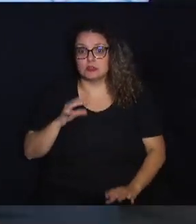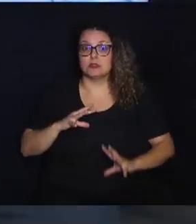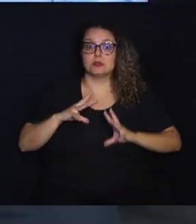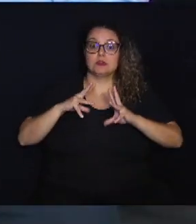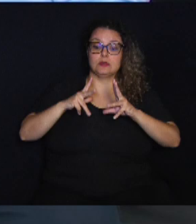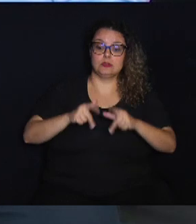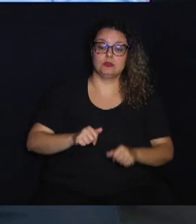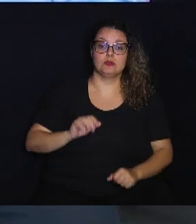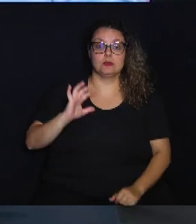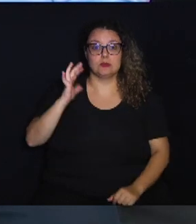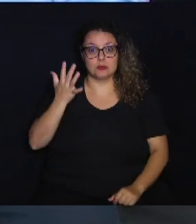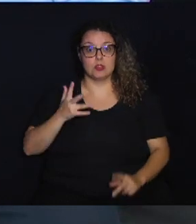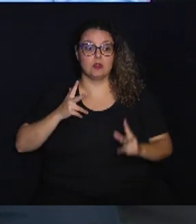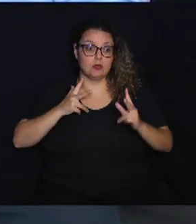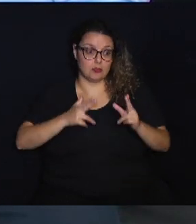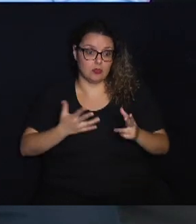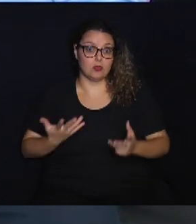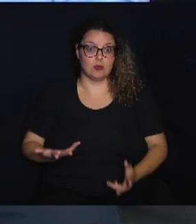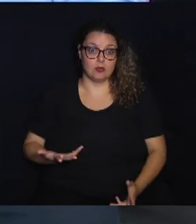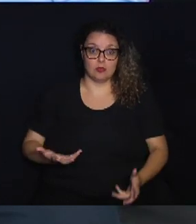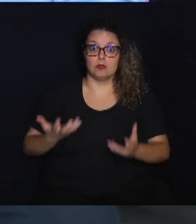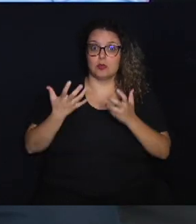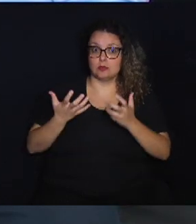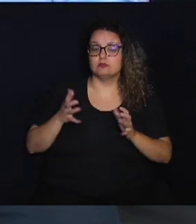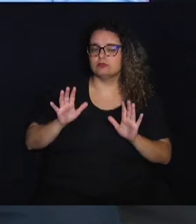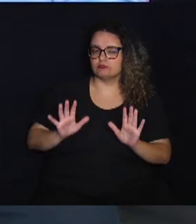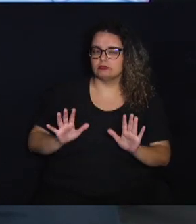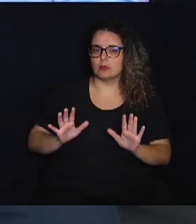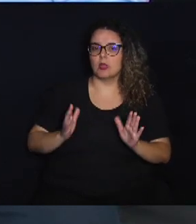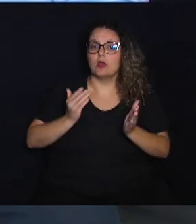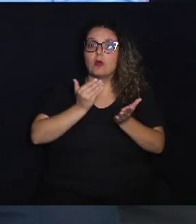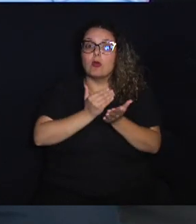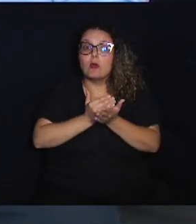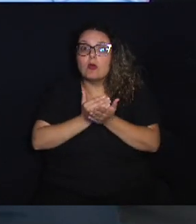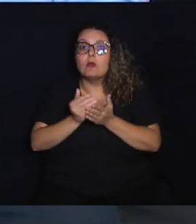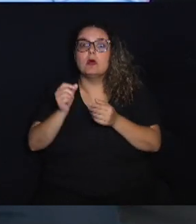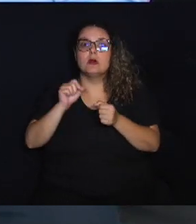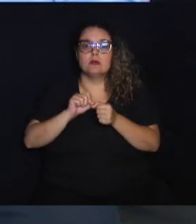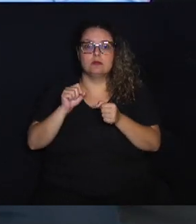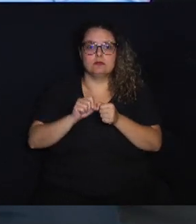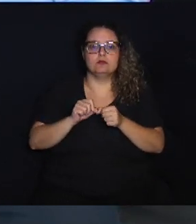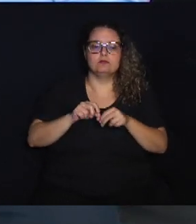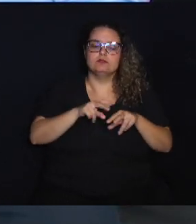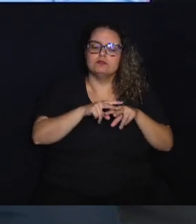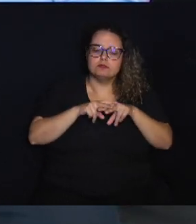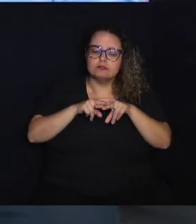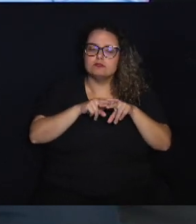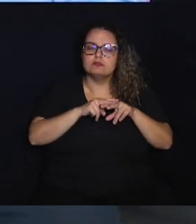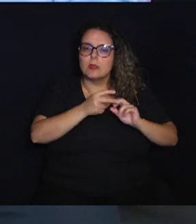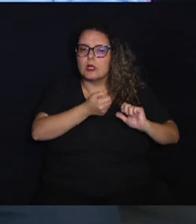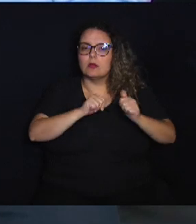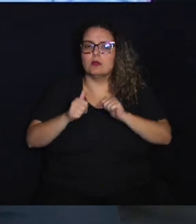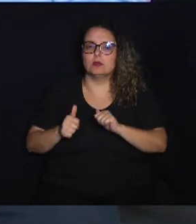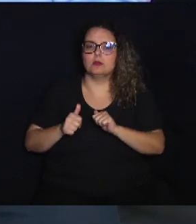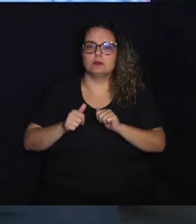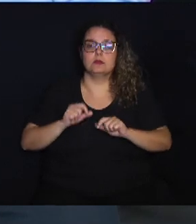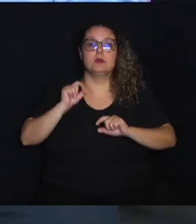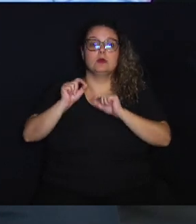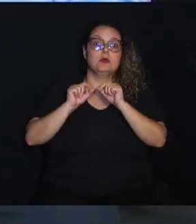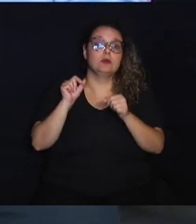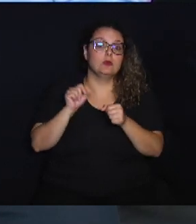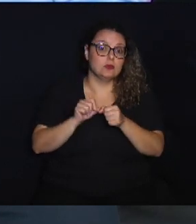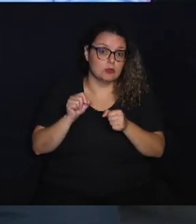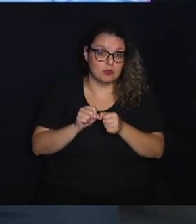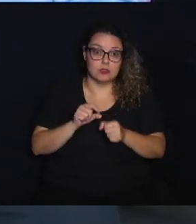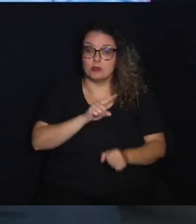estava acontecendo como você gostaria. Então, comece fazendo, né, uma revisão, uma avaliação do que foi feito, o que